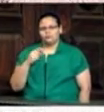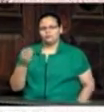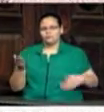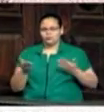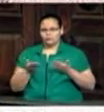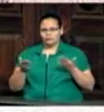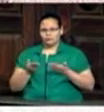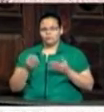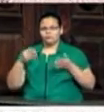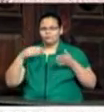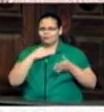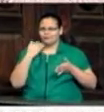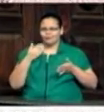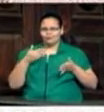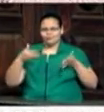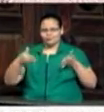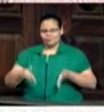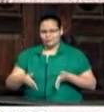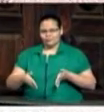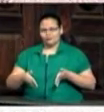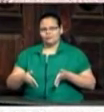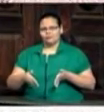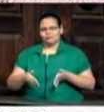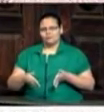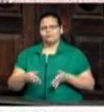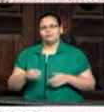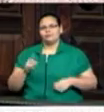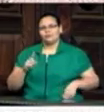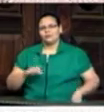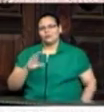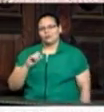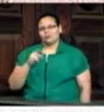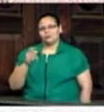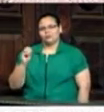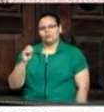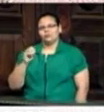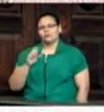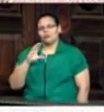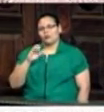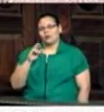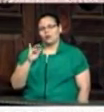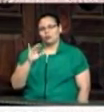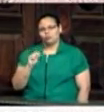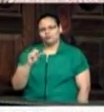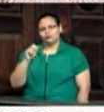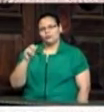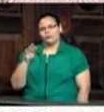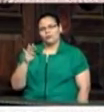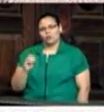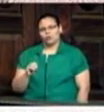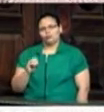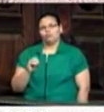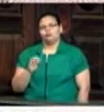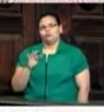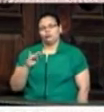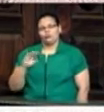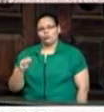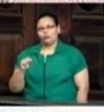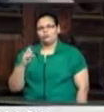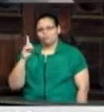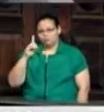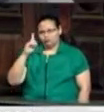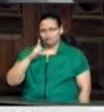hoje foi enterrado o nosso eterno capitão do TRI, Carlos Alberto Torres. Que Deus o tenha em bom lugar. Muito